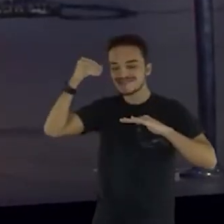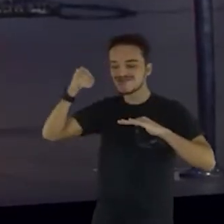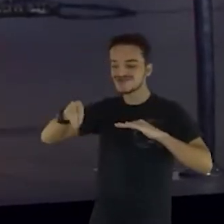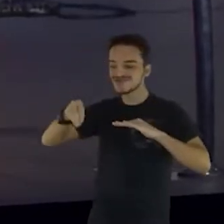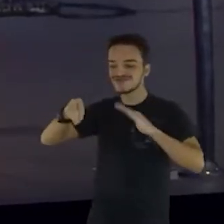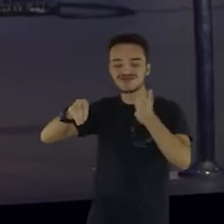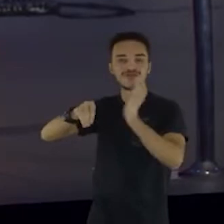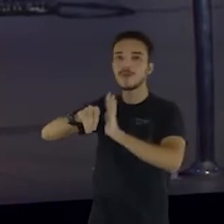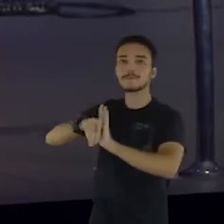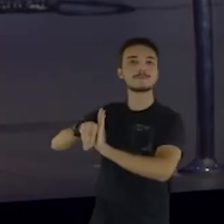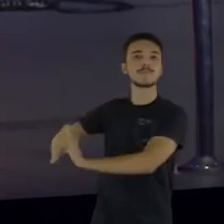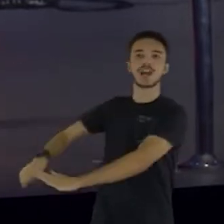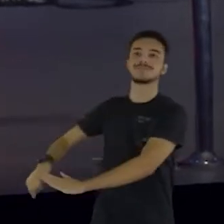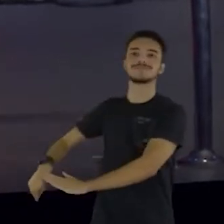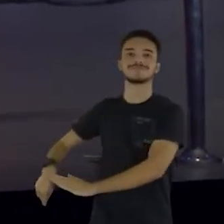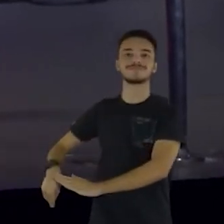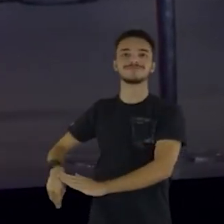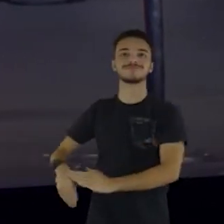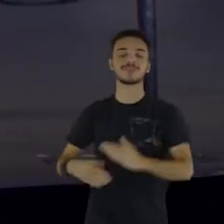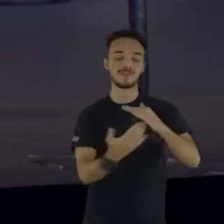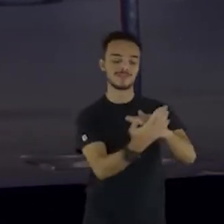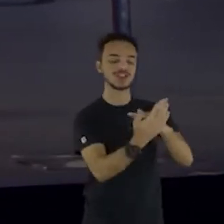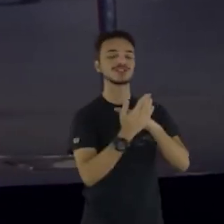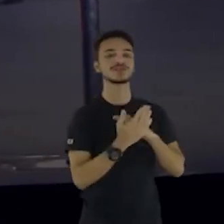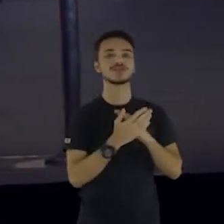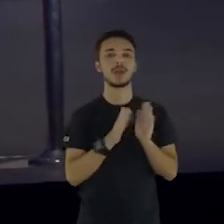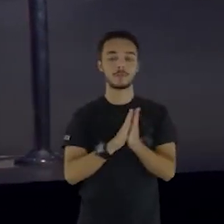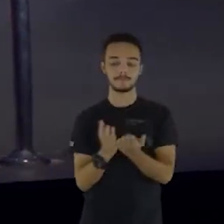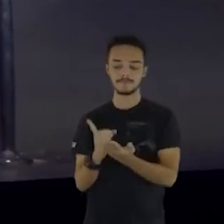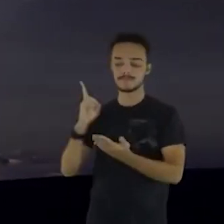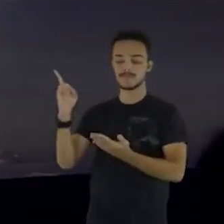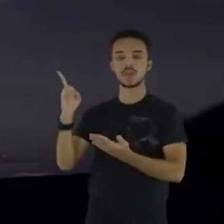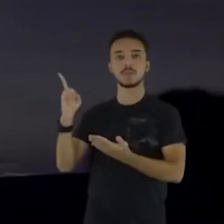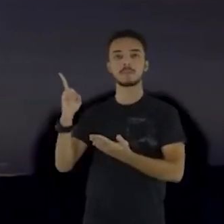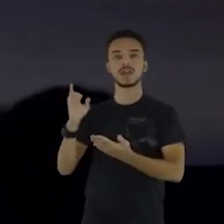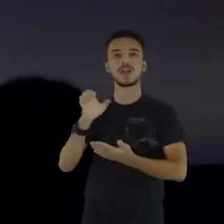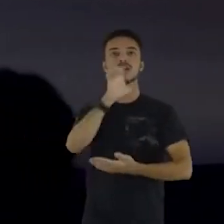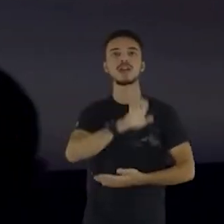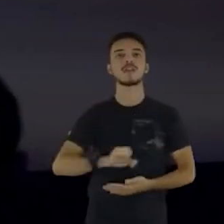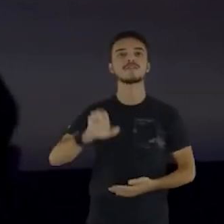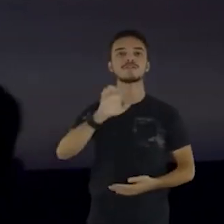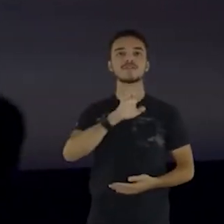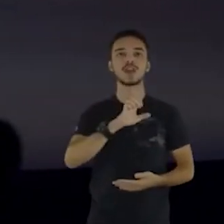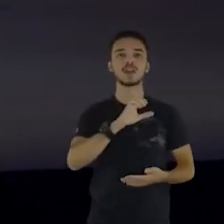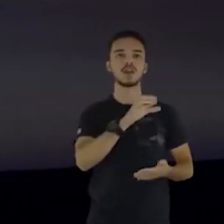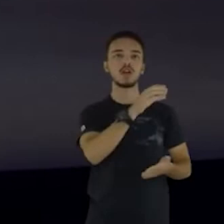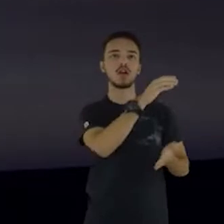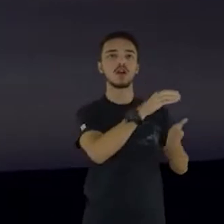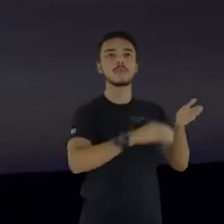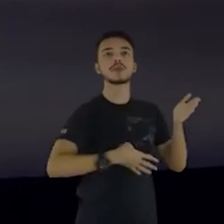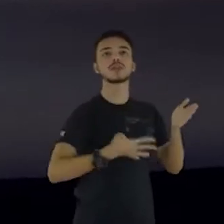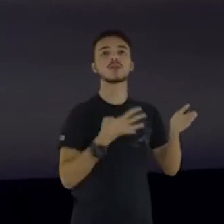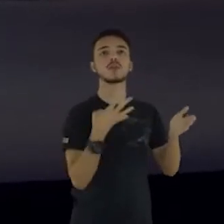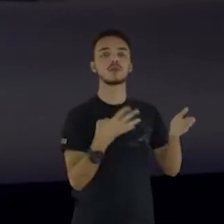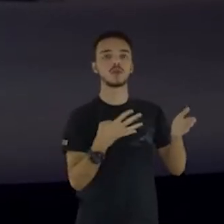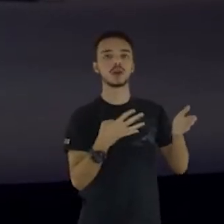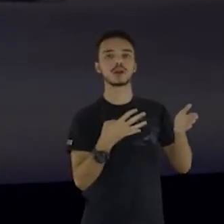processo. Abra sua Bíblia aí em Efésios, capítulo 4,